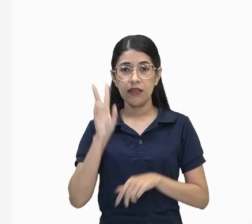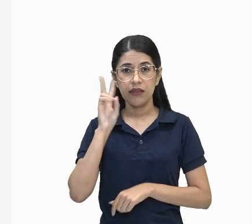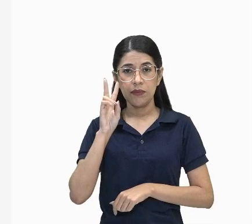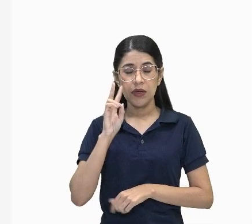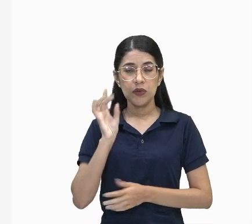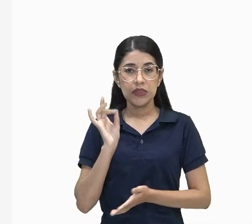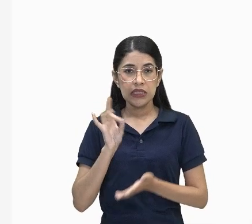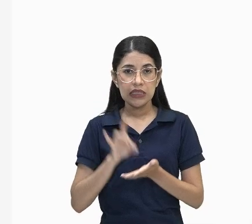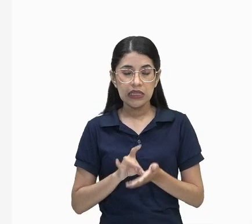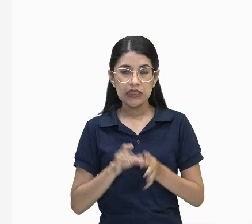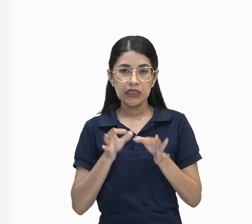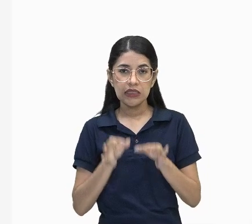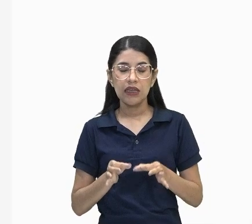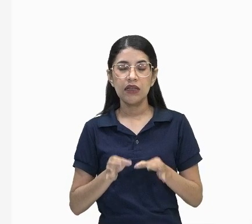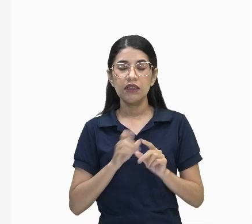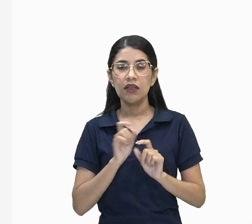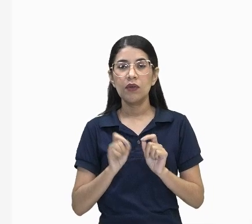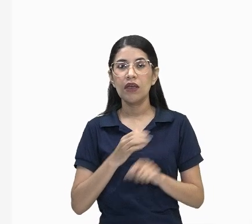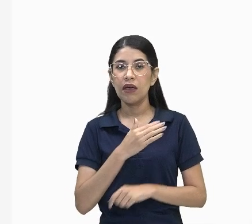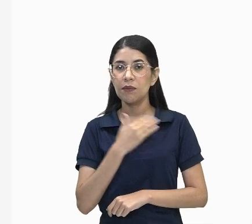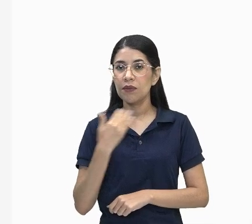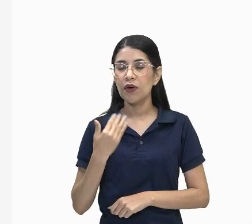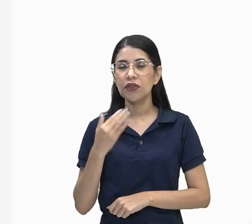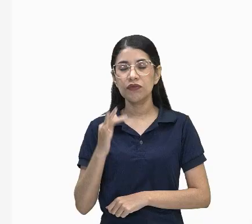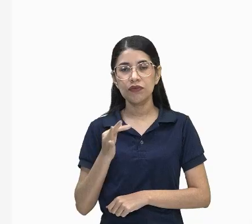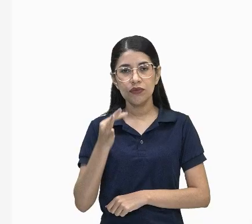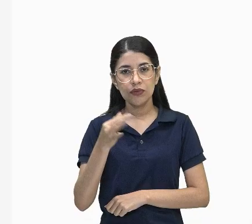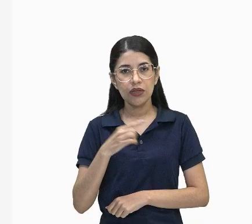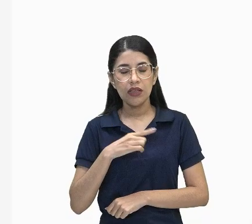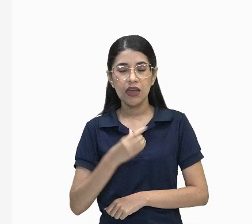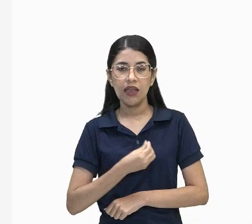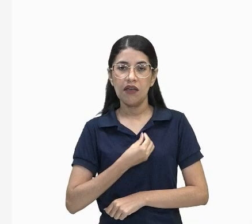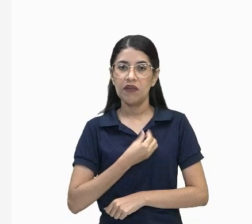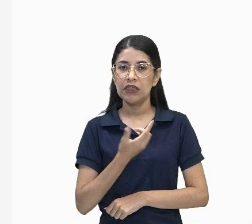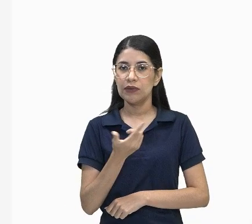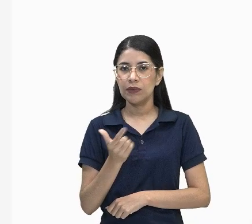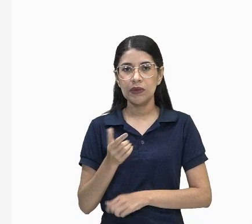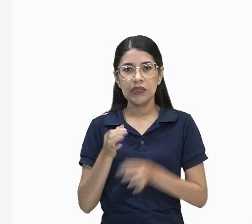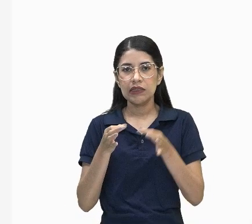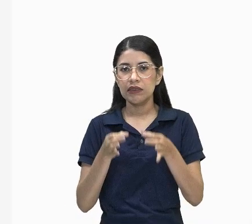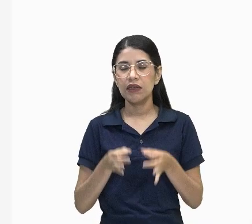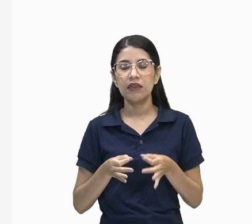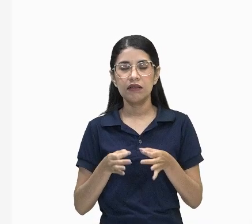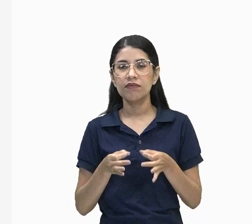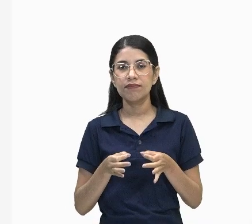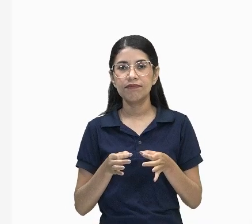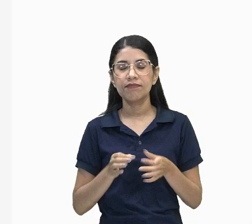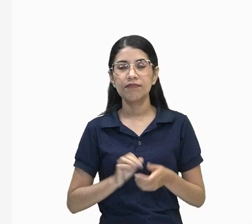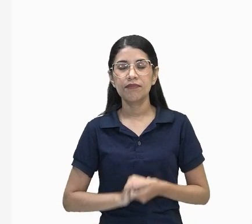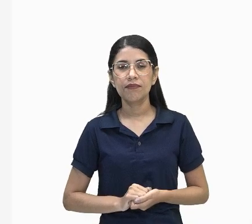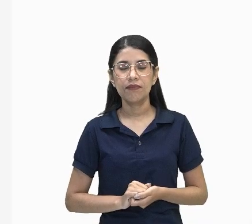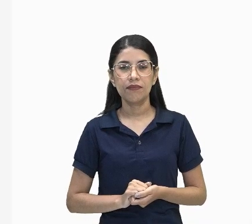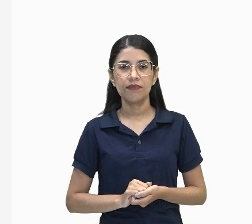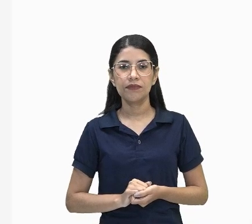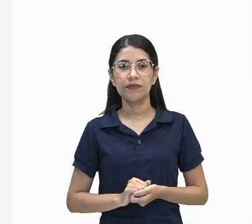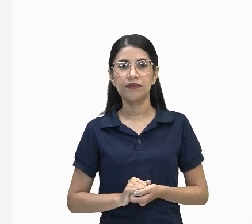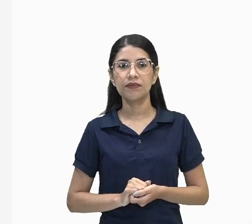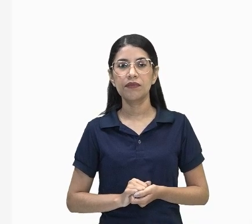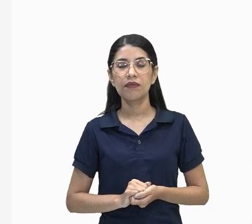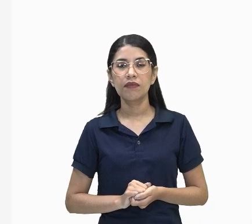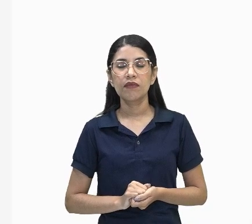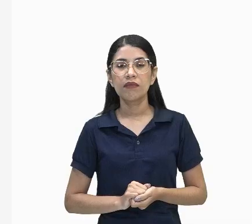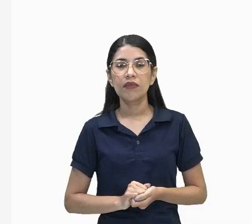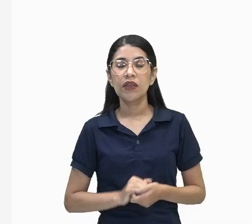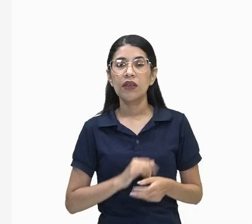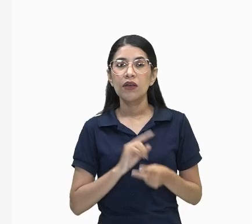tem mesmo é da morte, né? Que a vida é uma incerteza, é só isso, é incerteza. E seguindo, então,